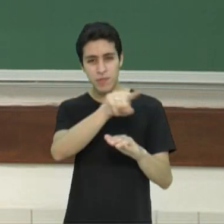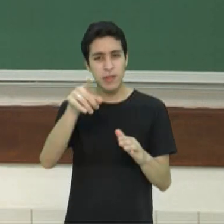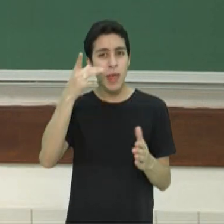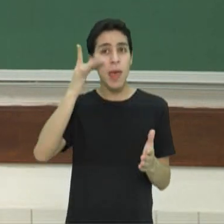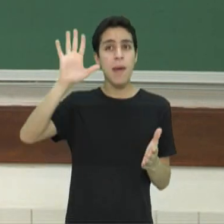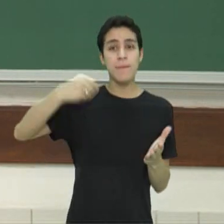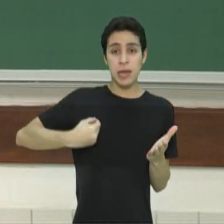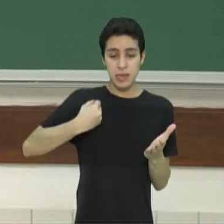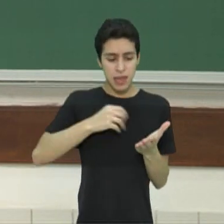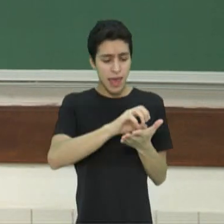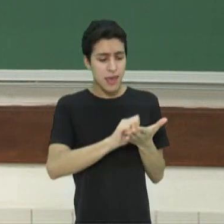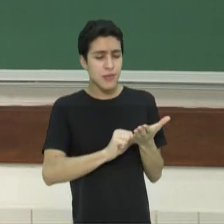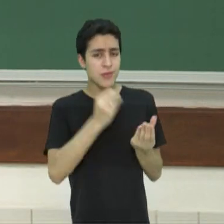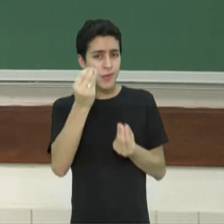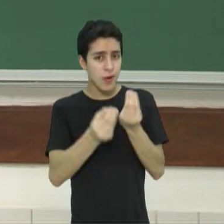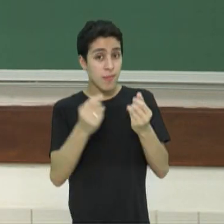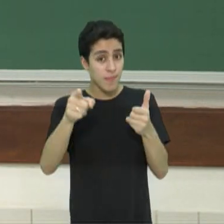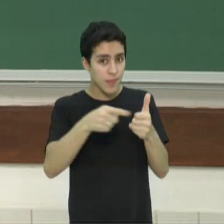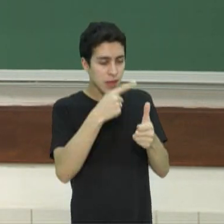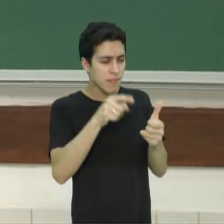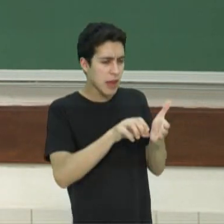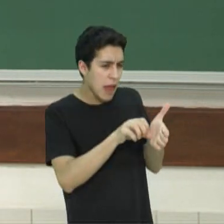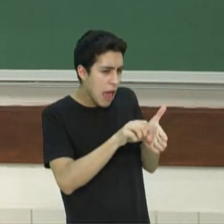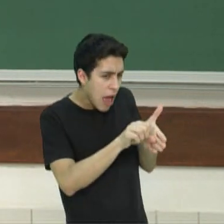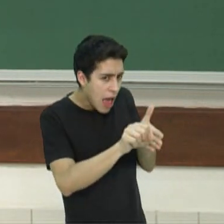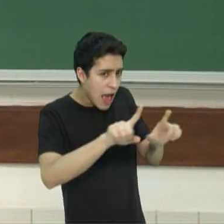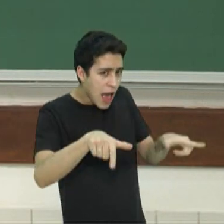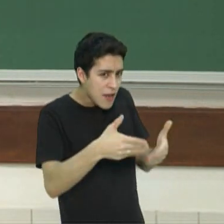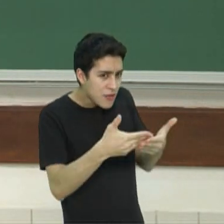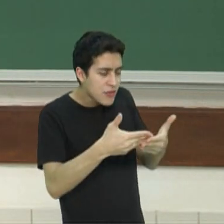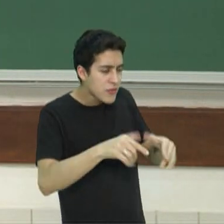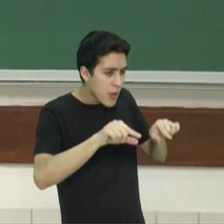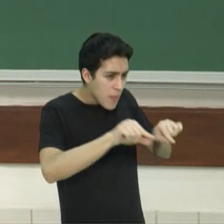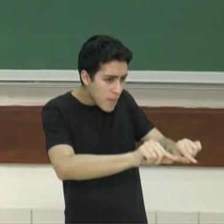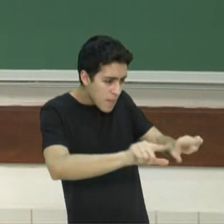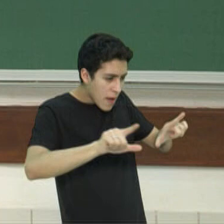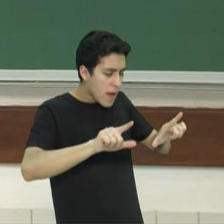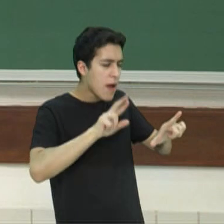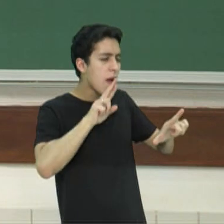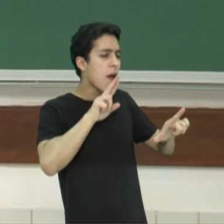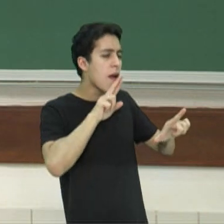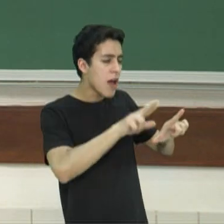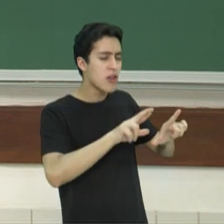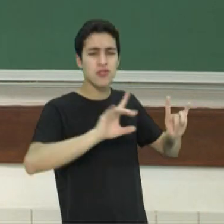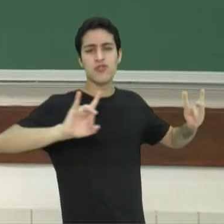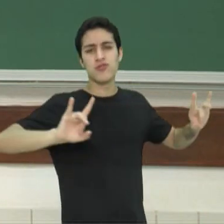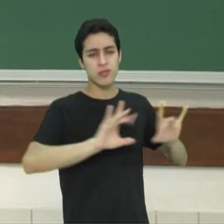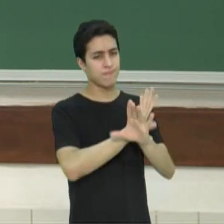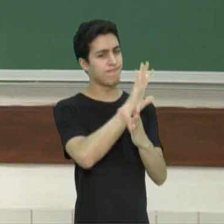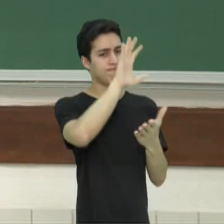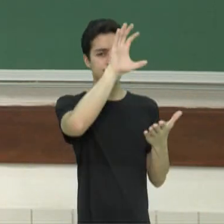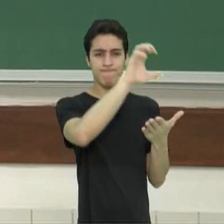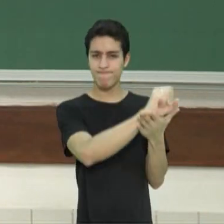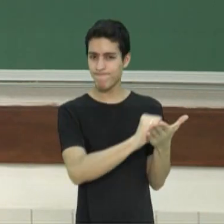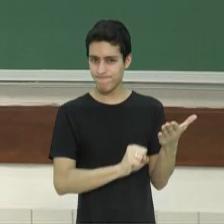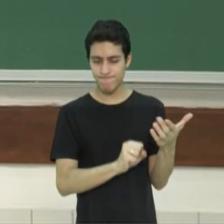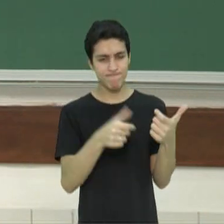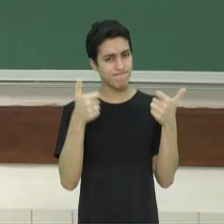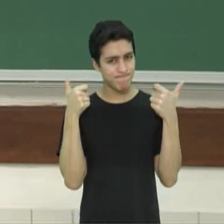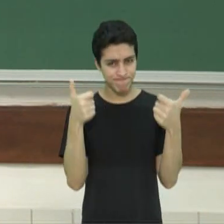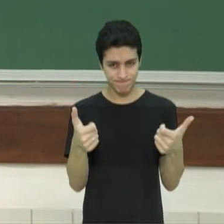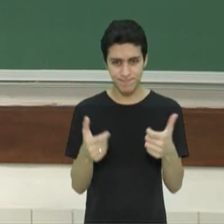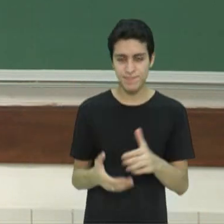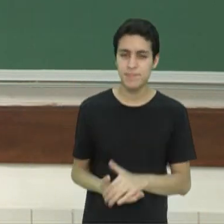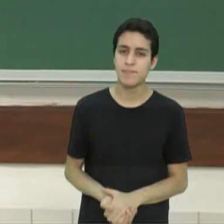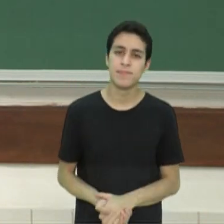presença basta resolver a atividade obrigatória que vem ali no Classroom, clica na atividade, resolve a